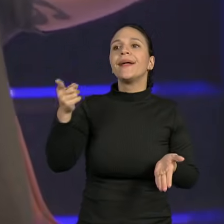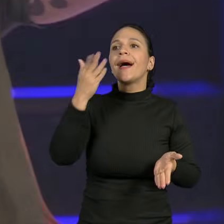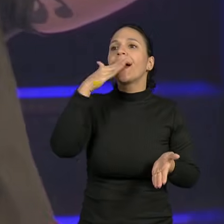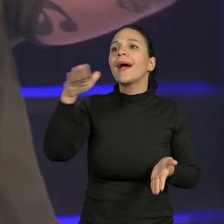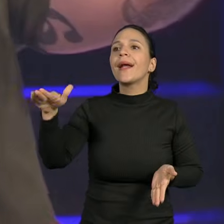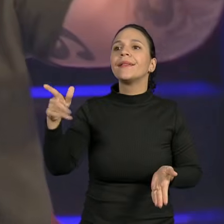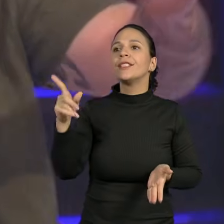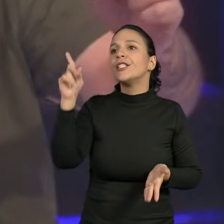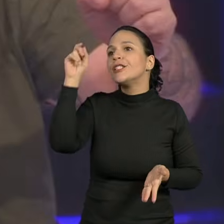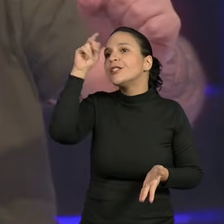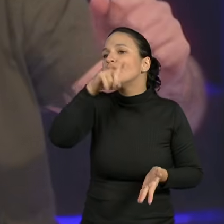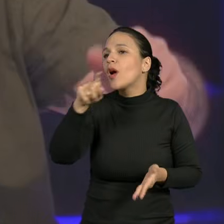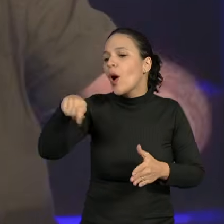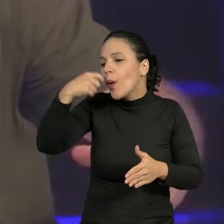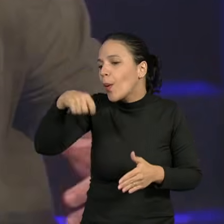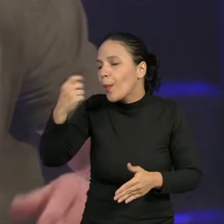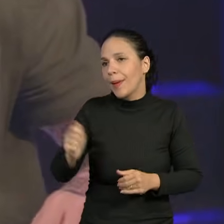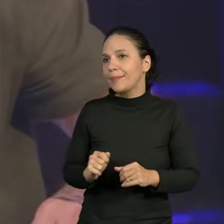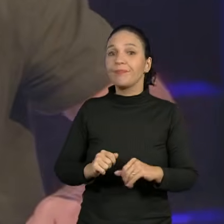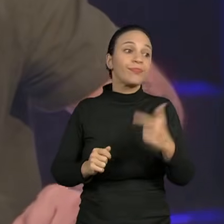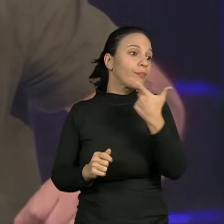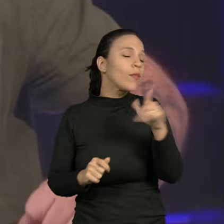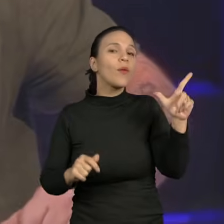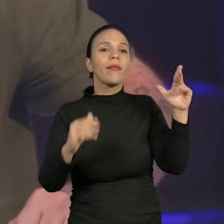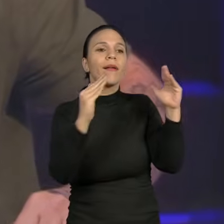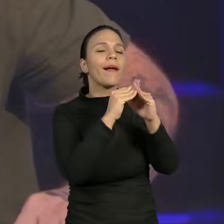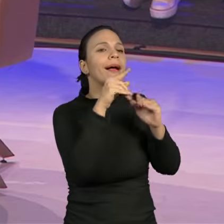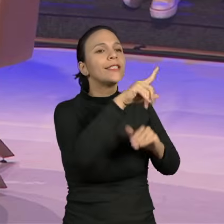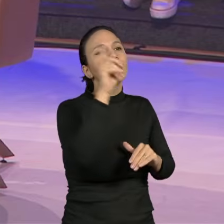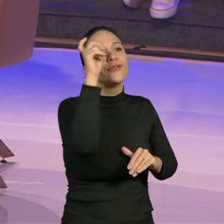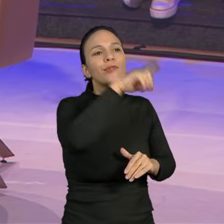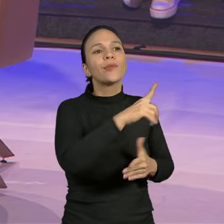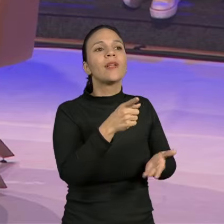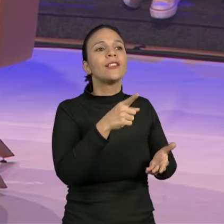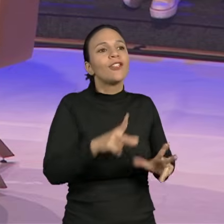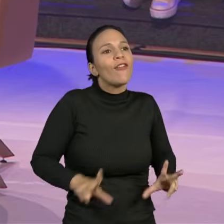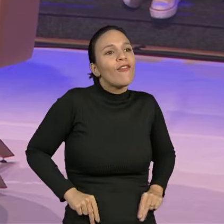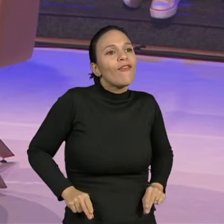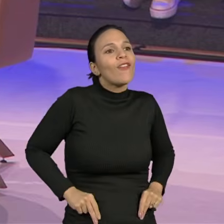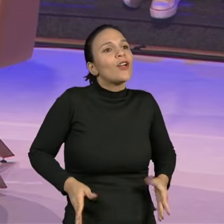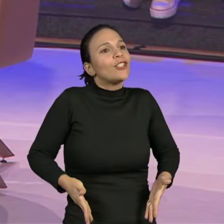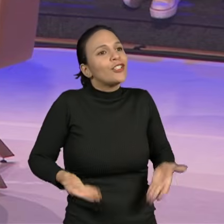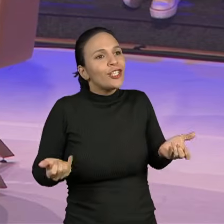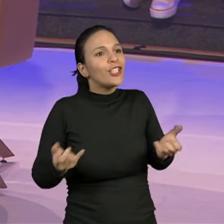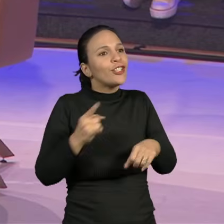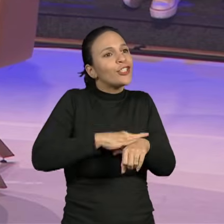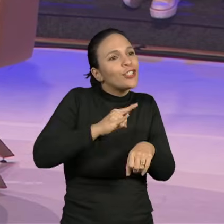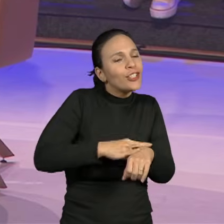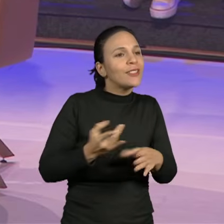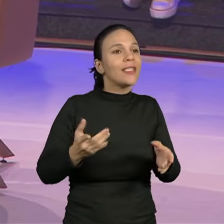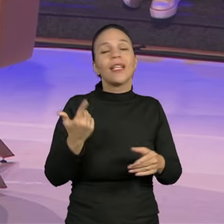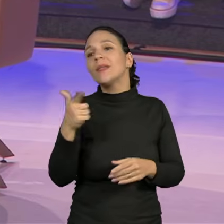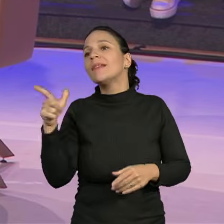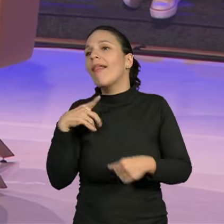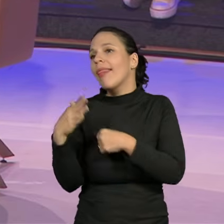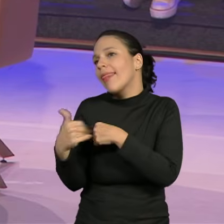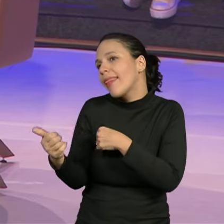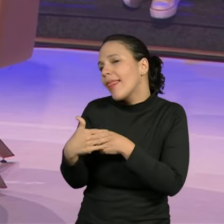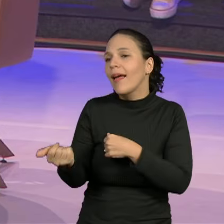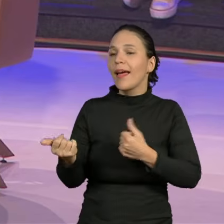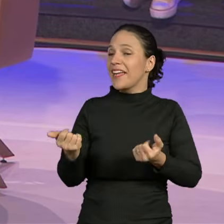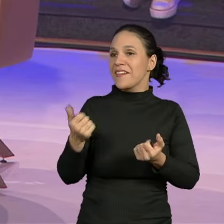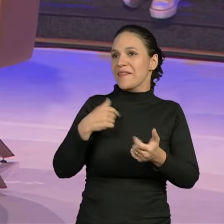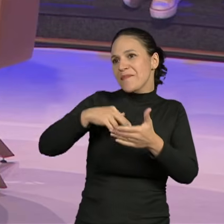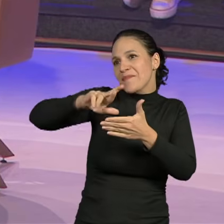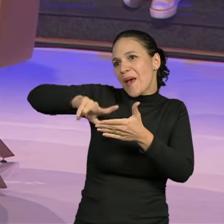tem dificuldade para se alimentar, na outra a dificuldade é tirar a fralda, na outra é uma manha, sabe? E